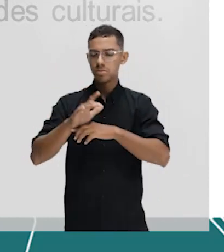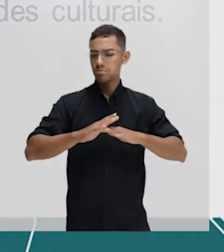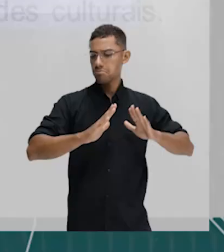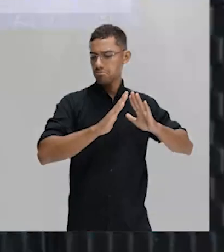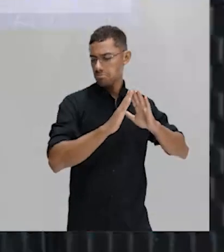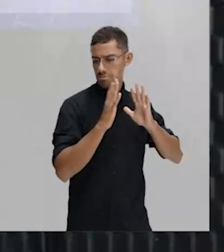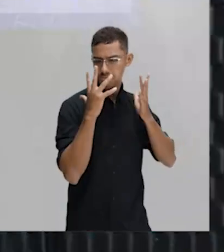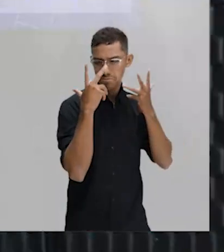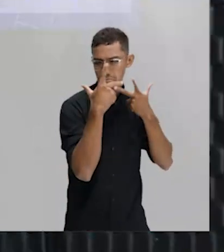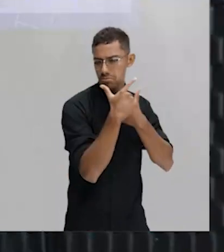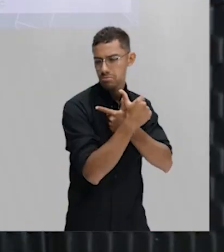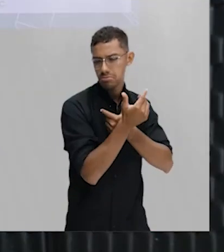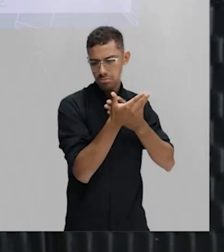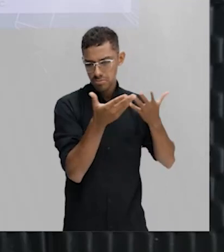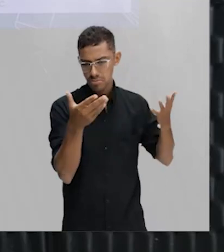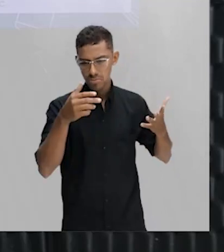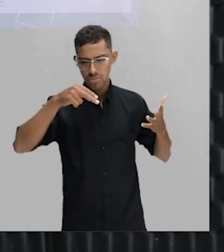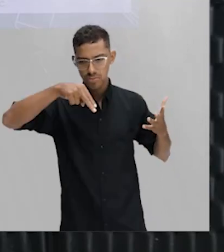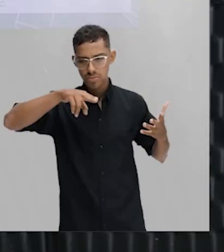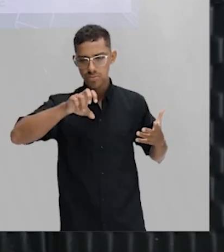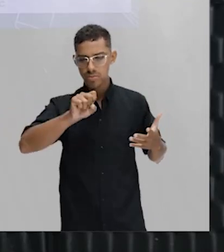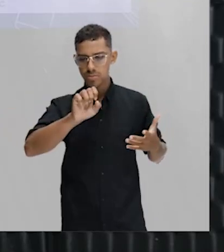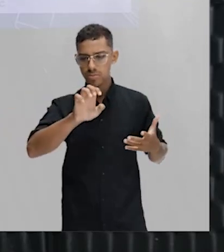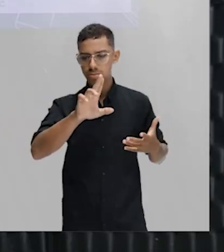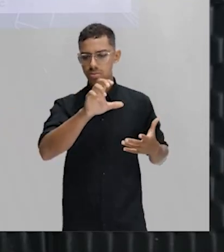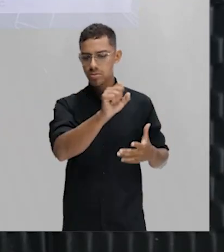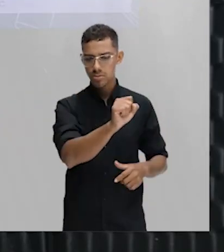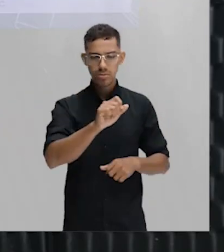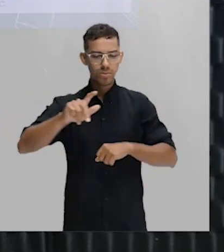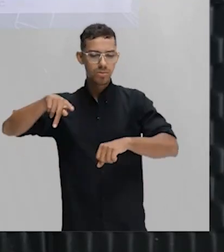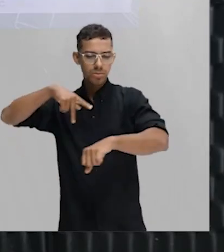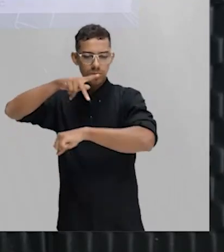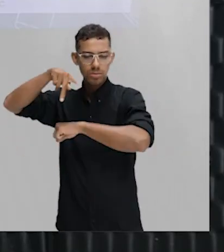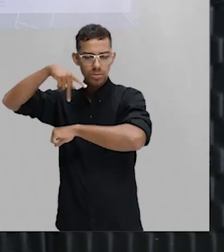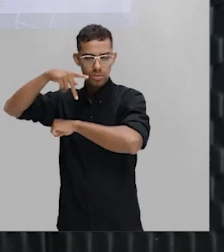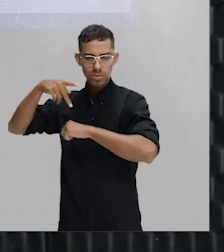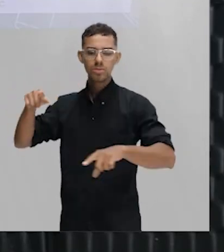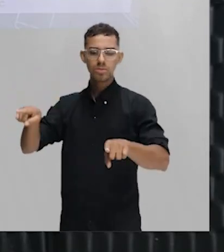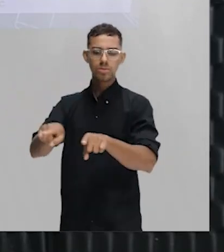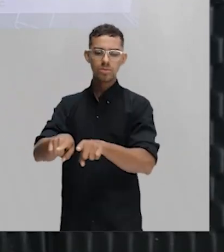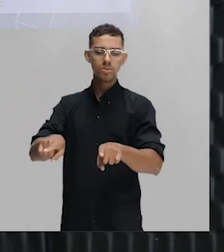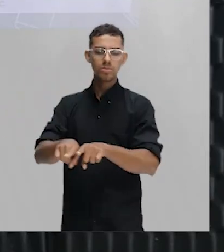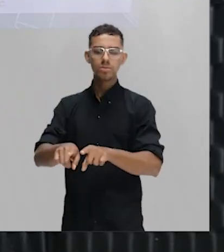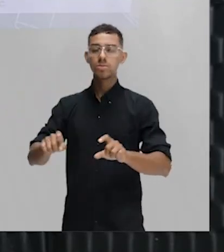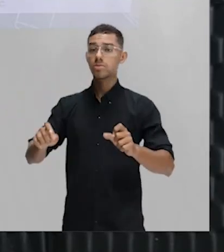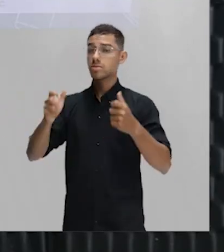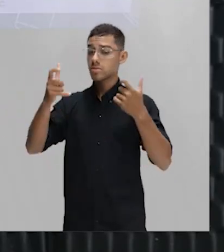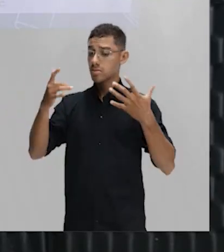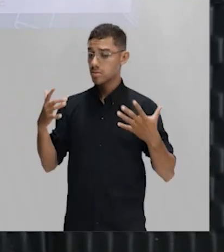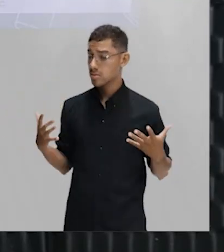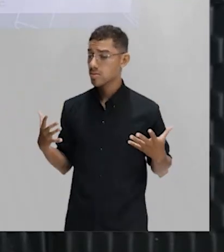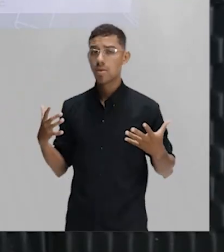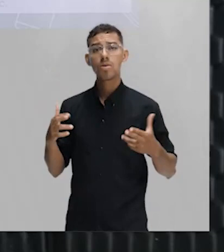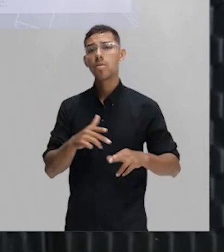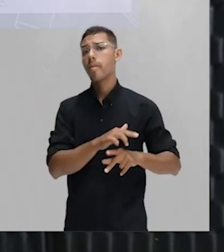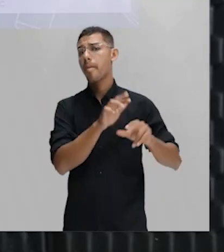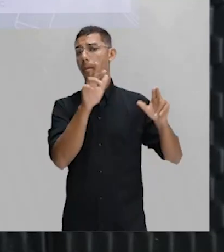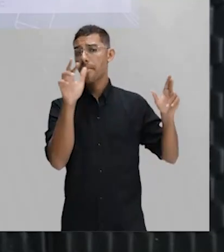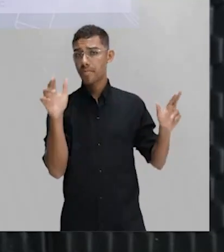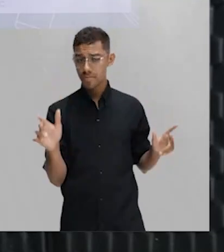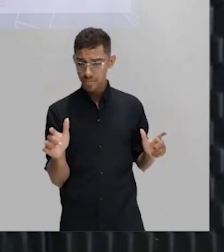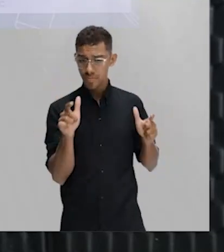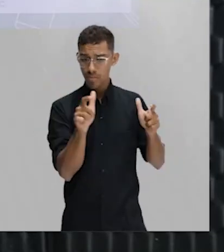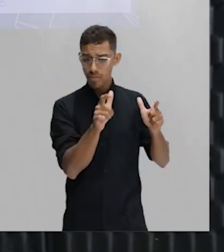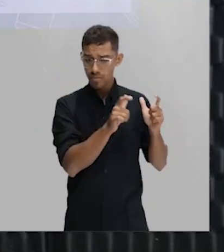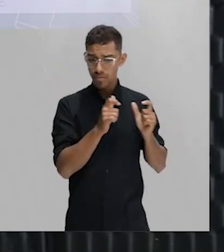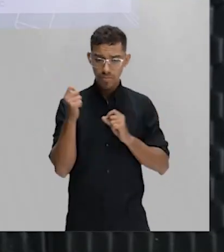outras situações. Tempo. Nota específica. Existem uma série de eventos culturais aqui na cidade de São Luís